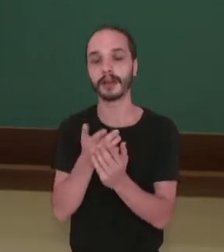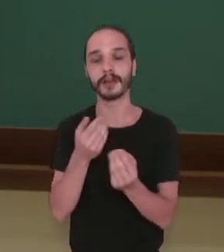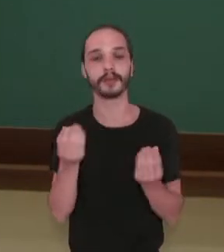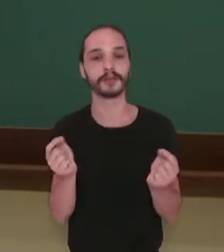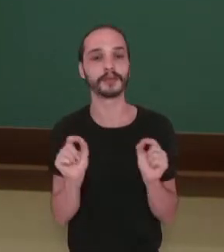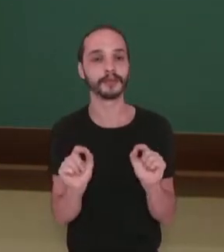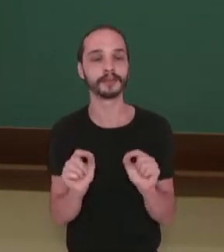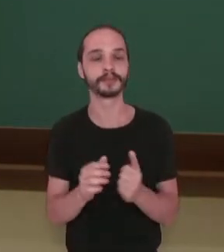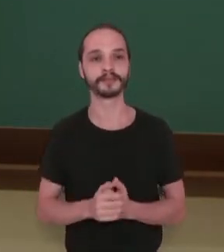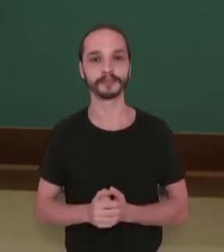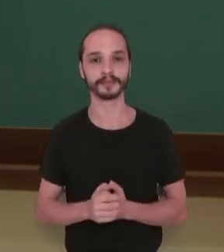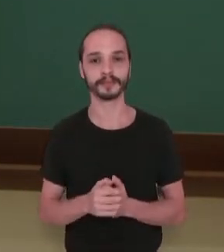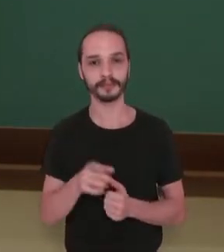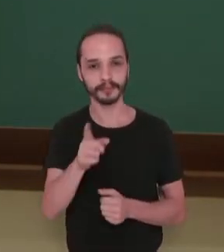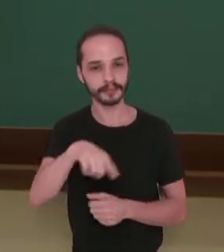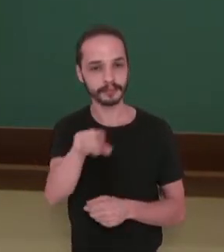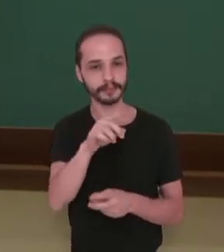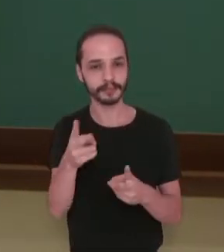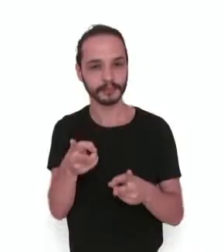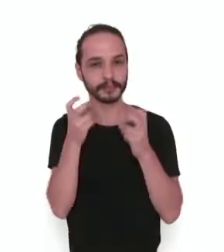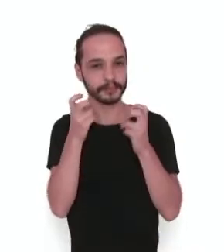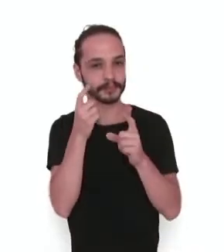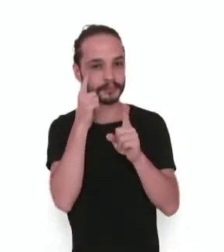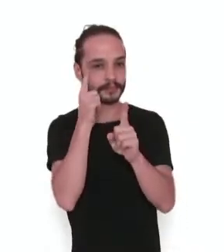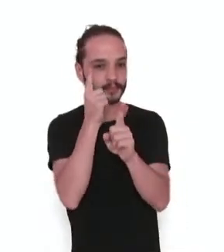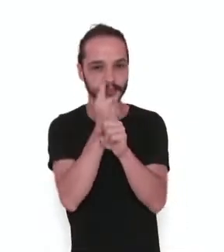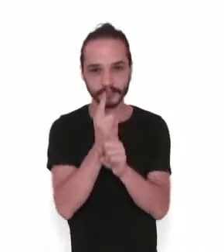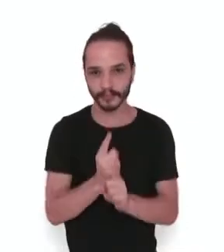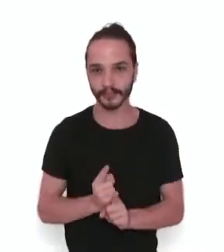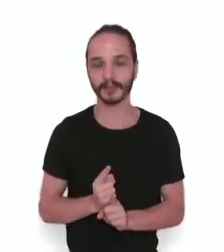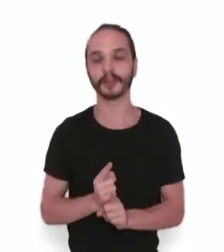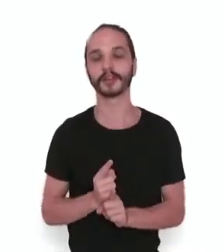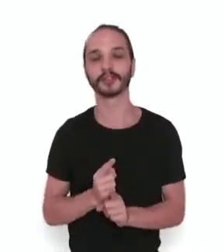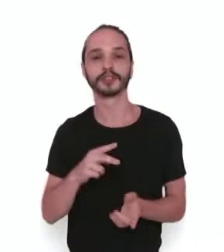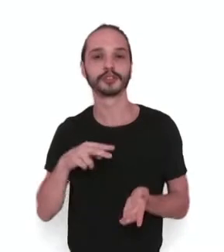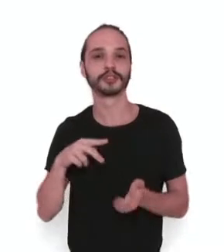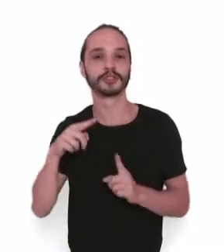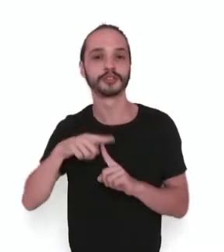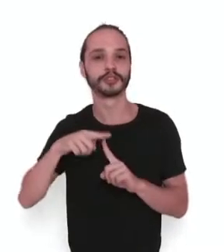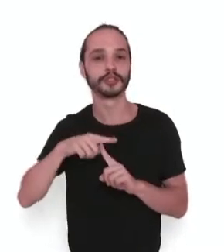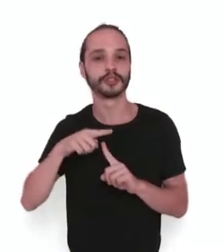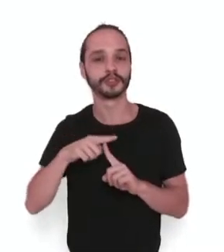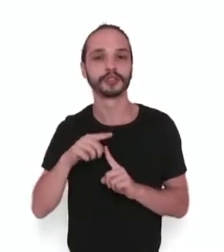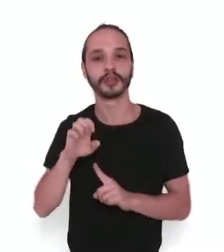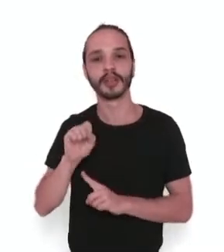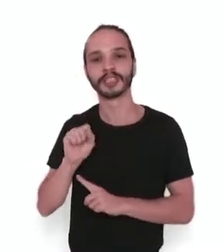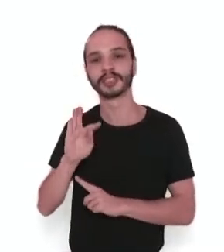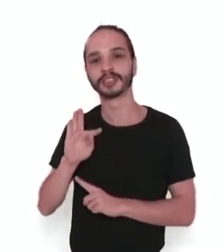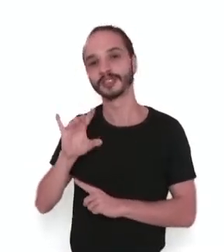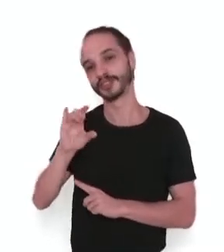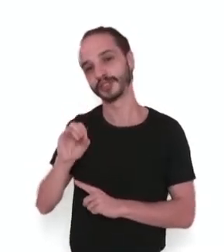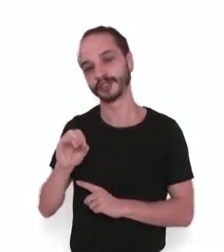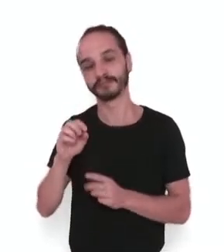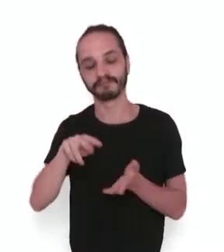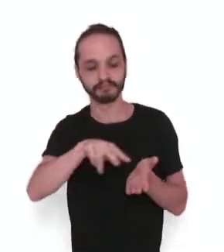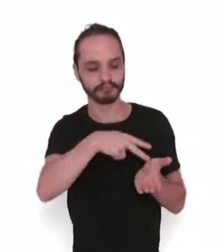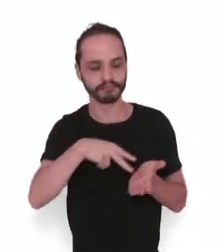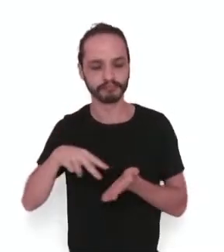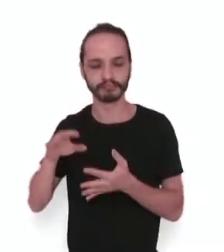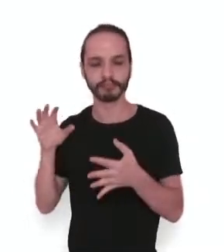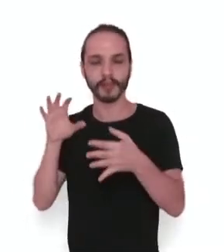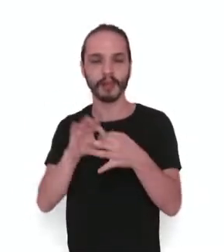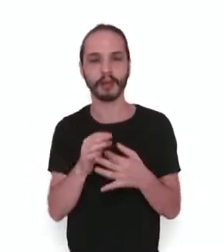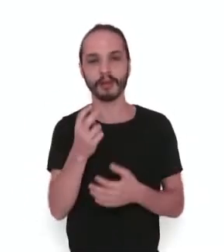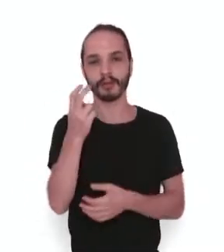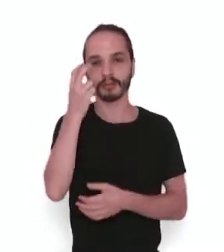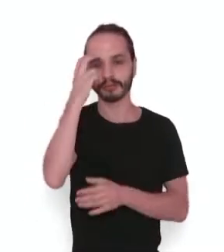hoje é que vocês percebam e identifiquem os estilos de dança, considerando as relações da sua cultura,